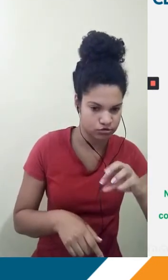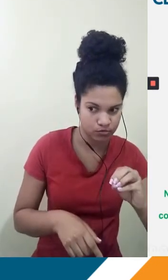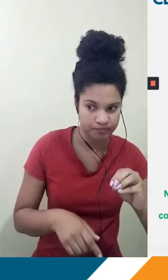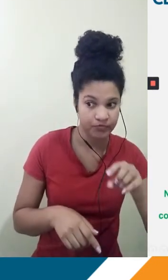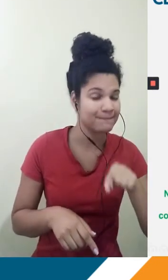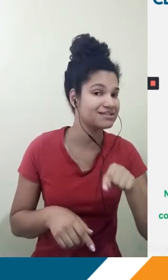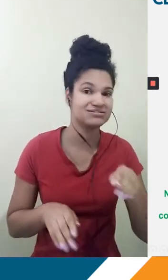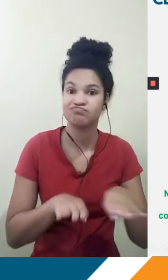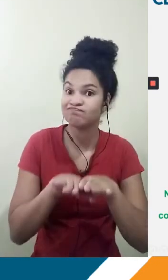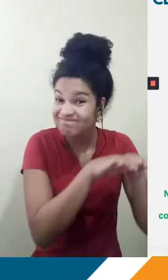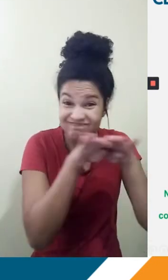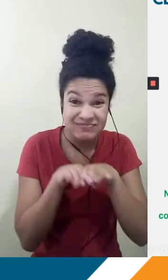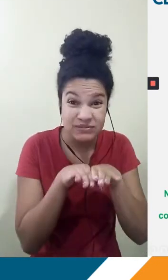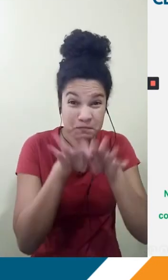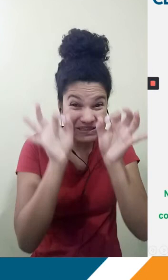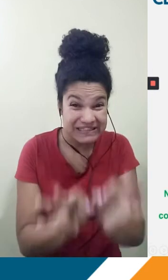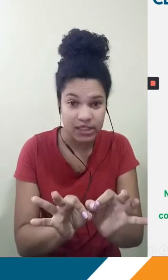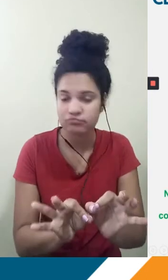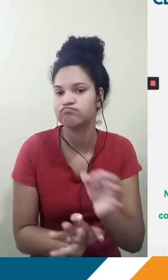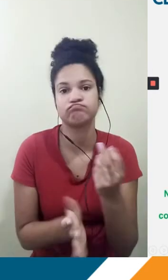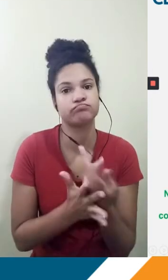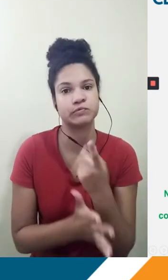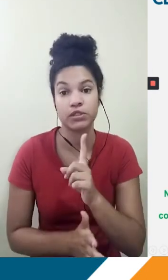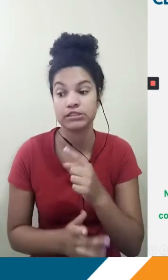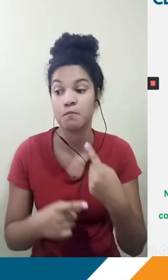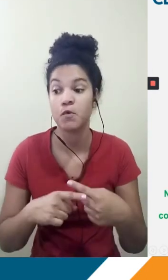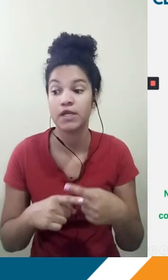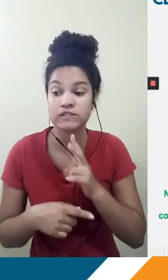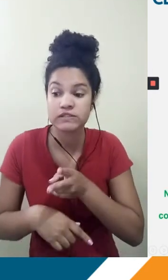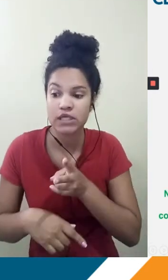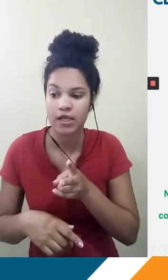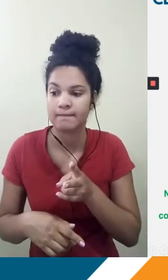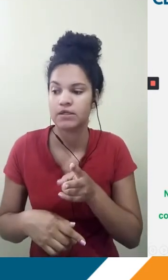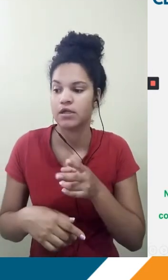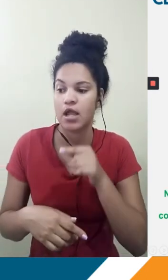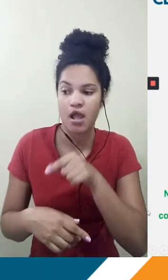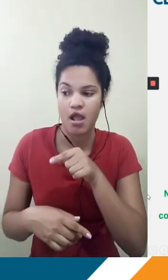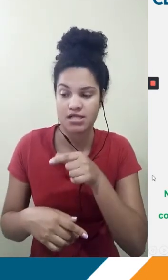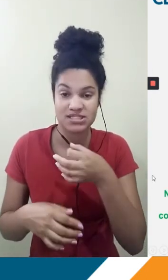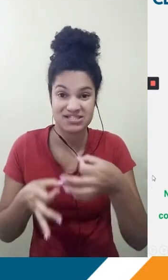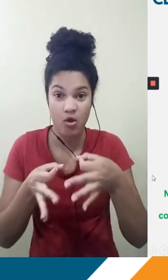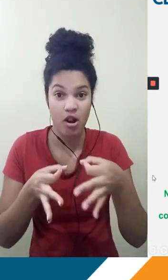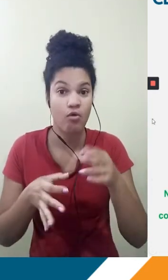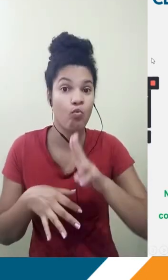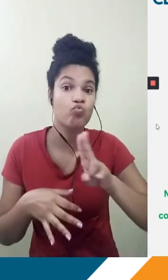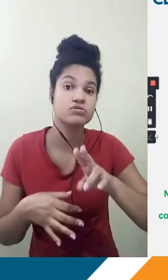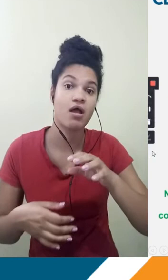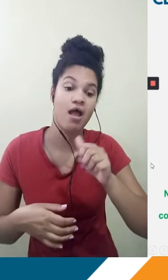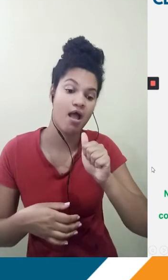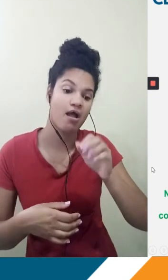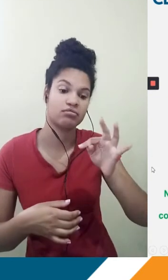demanda produção, uso e gasto de ATP, de energia, para que mantenha